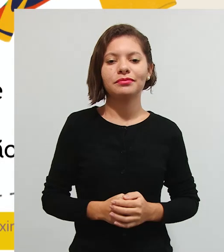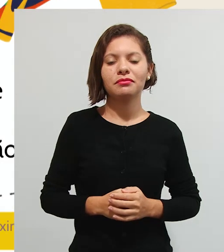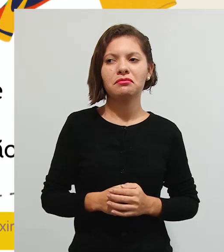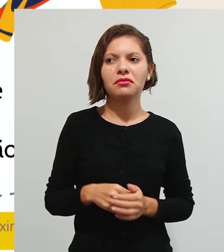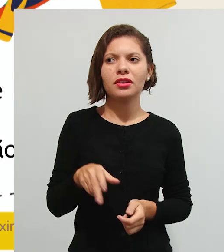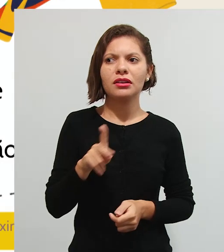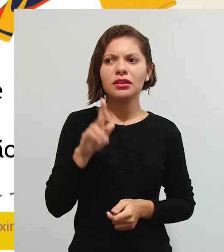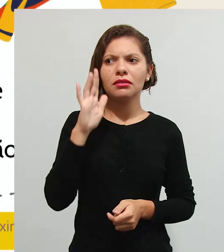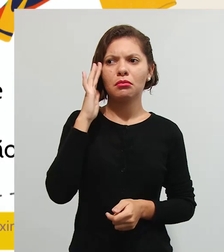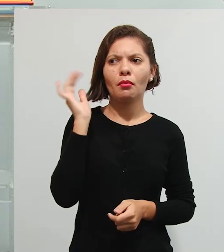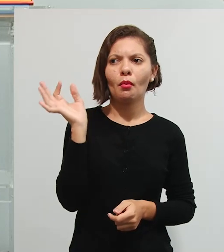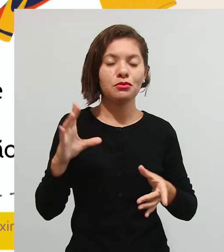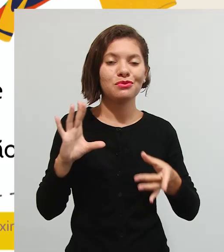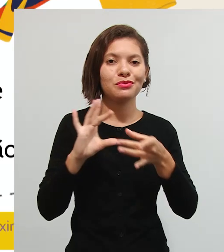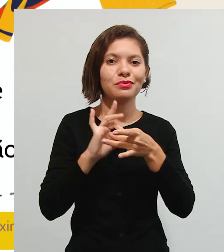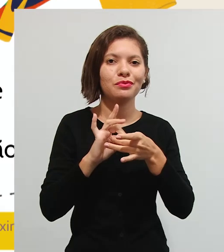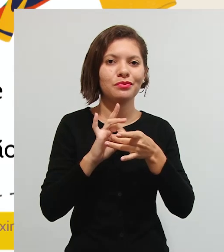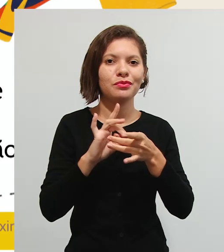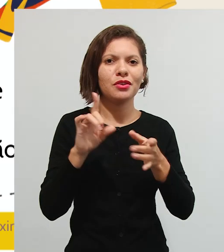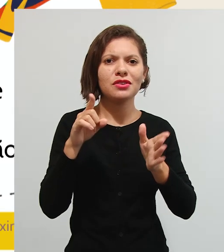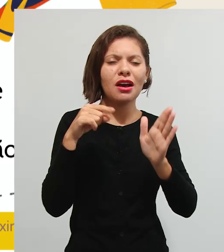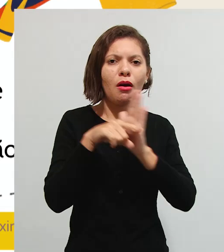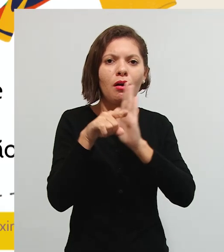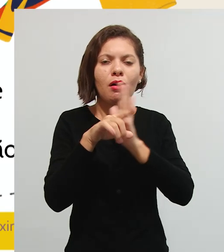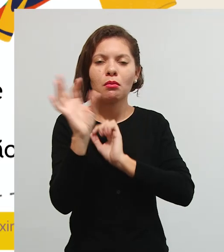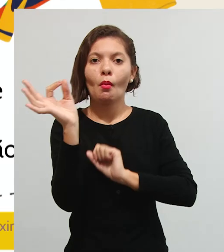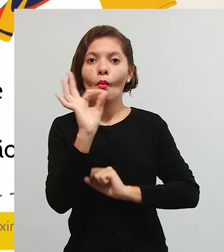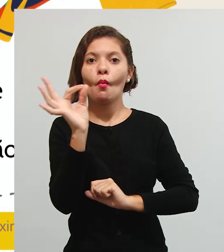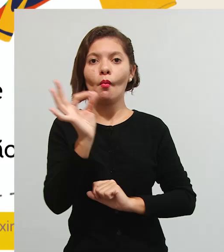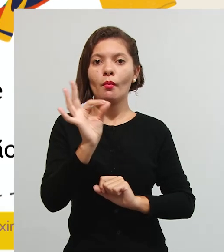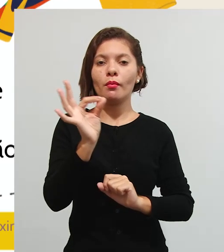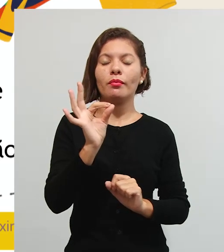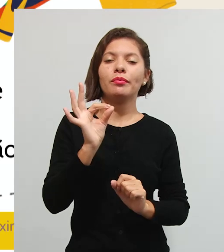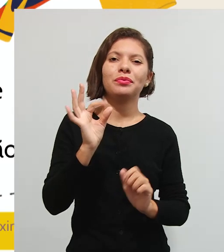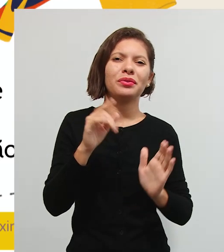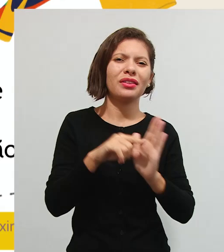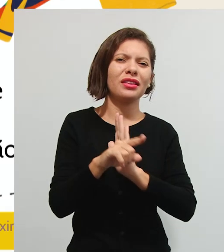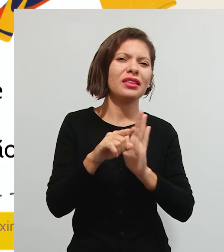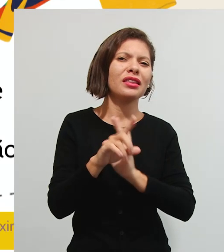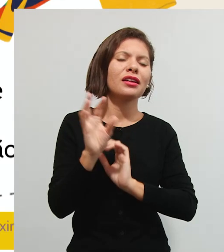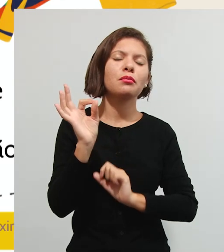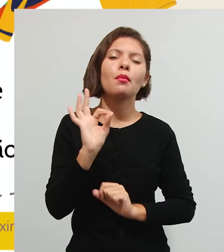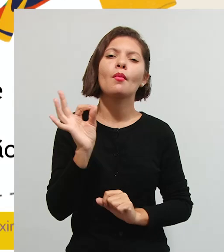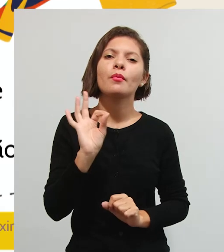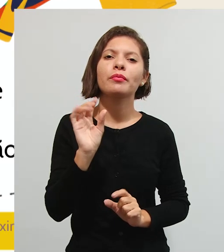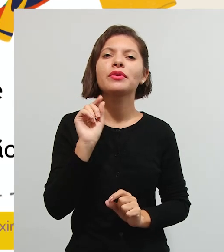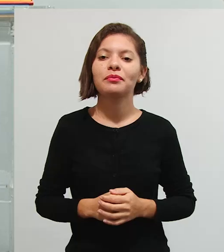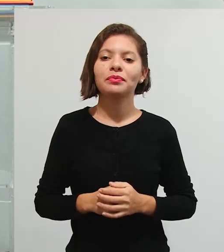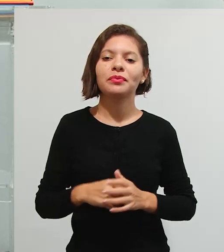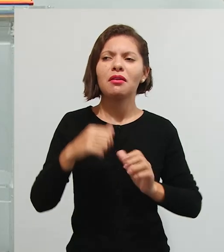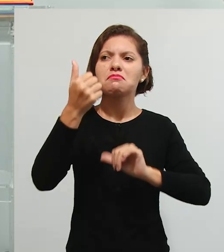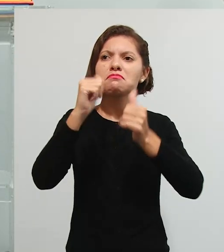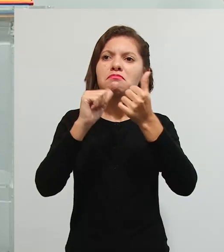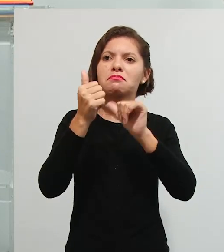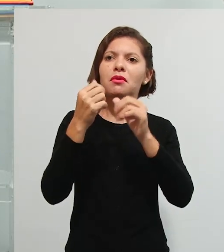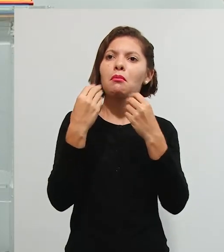Se for um artigo teórico sobre o currículo em ação, na Amazônia